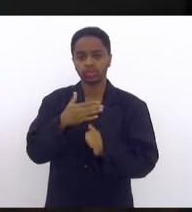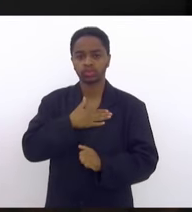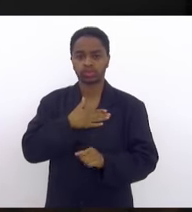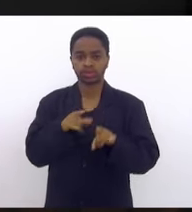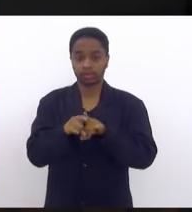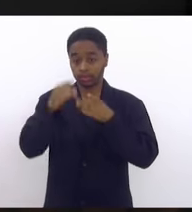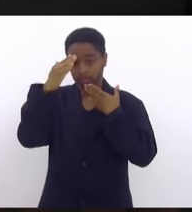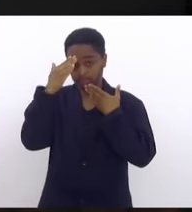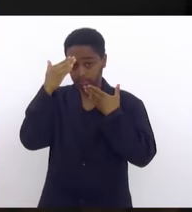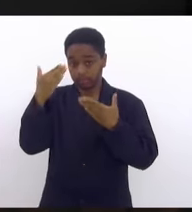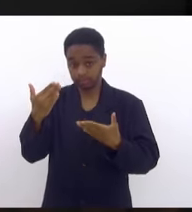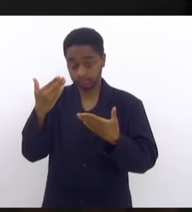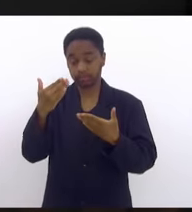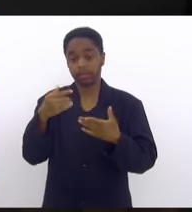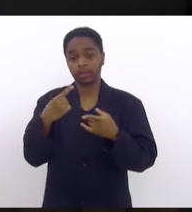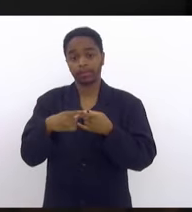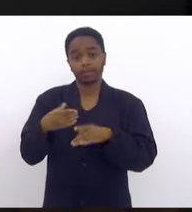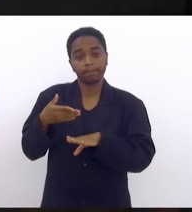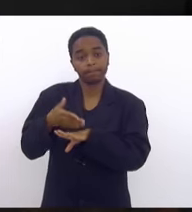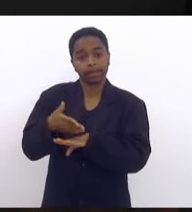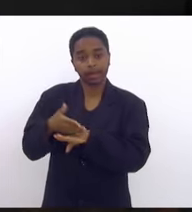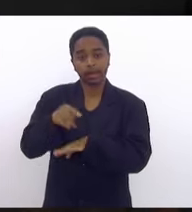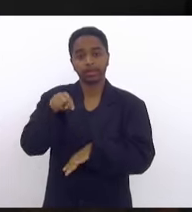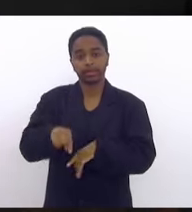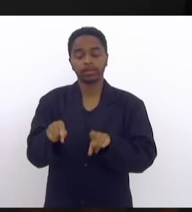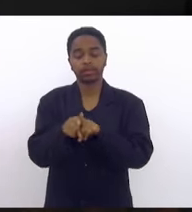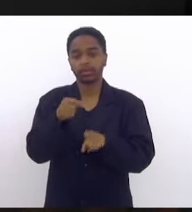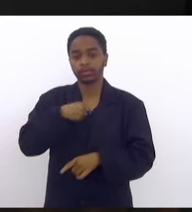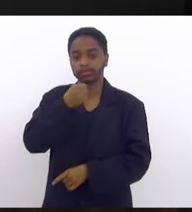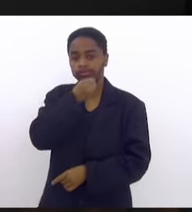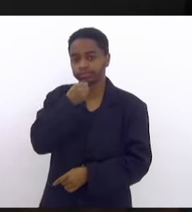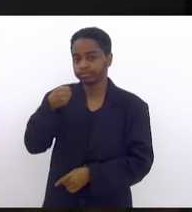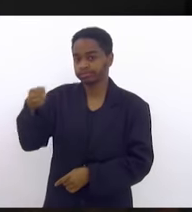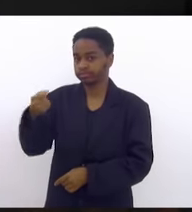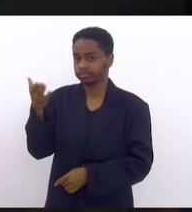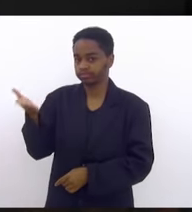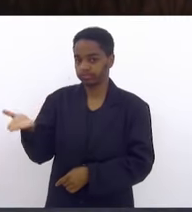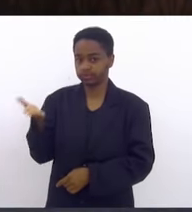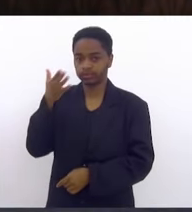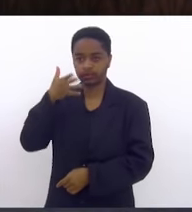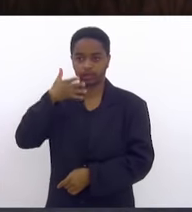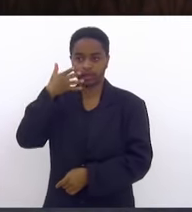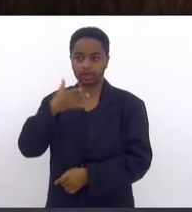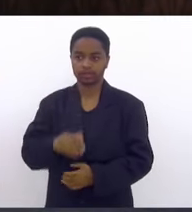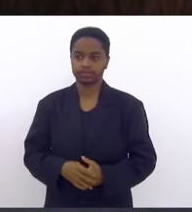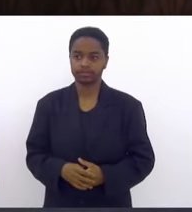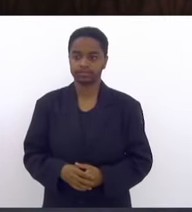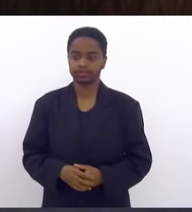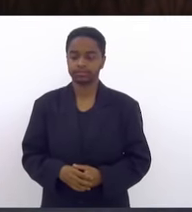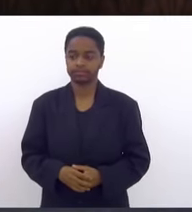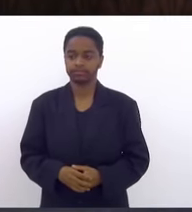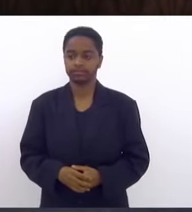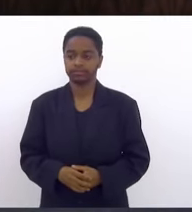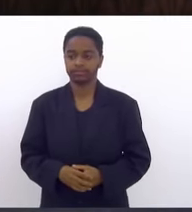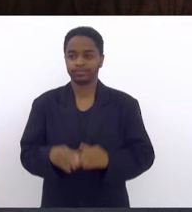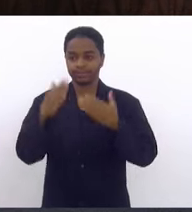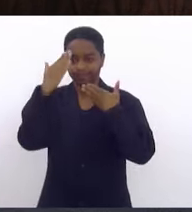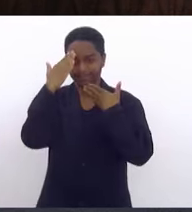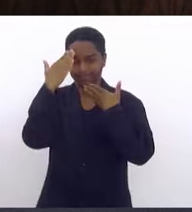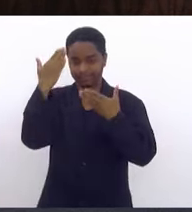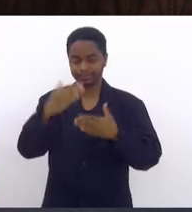obrigado também por compor essa mesa, e eu vou franquear a palavra para você falar. Muito obrigado.